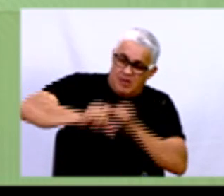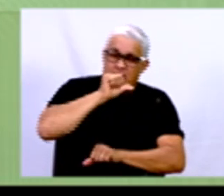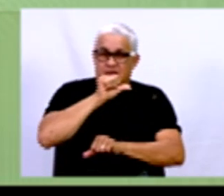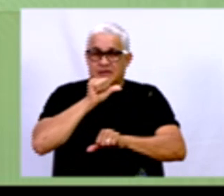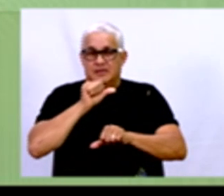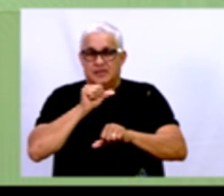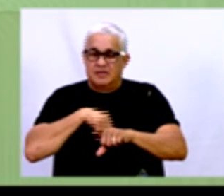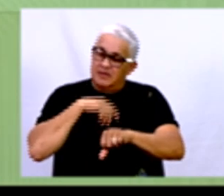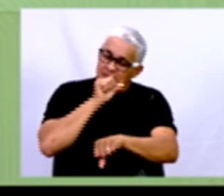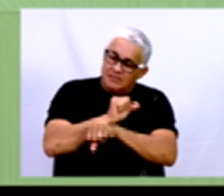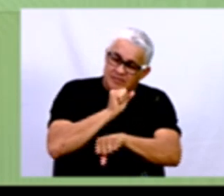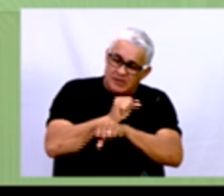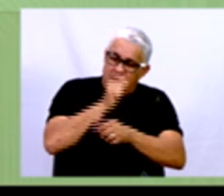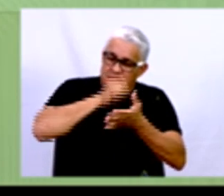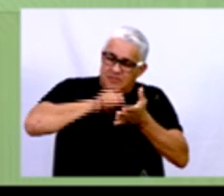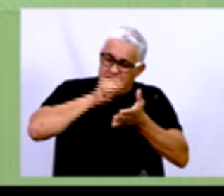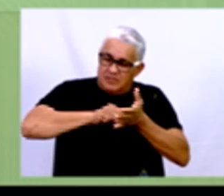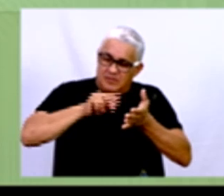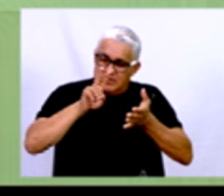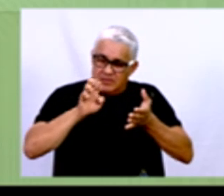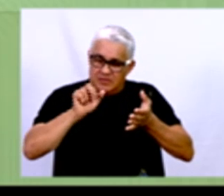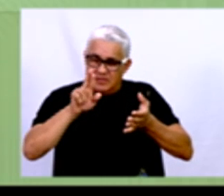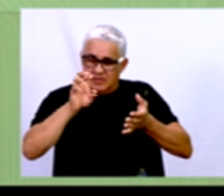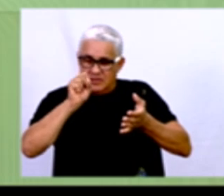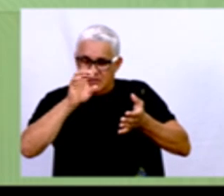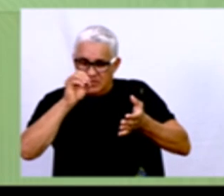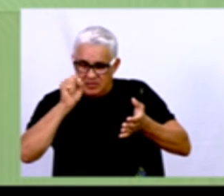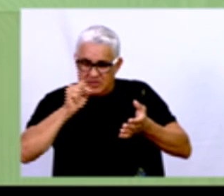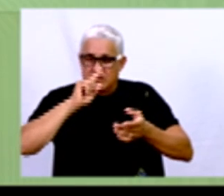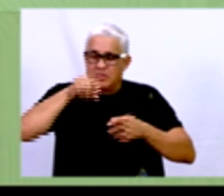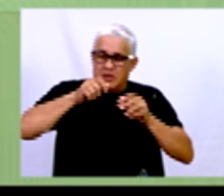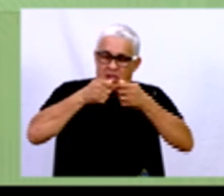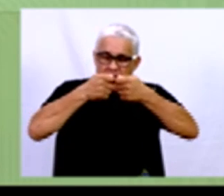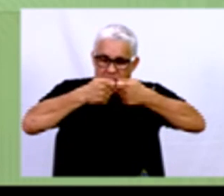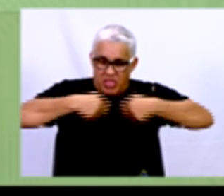Enquanto espero, escrevo uns versos, depois rasgo.